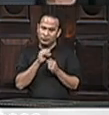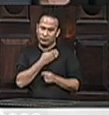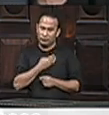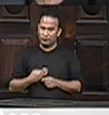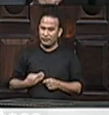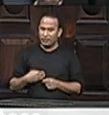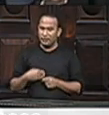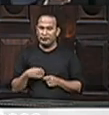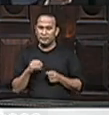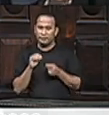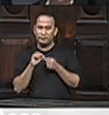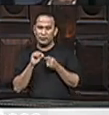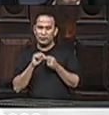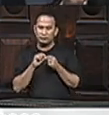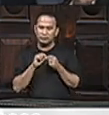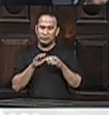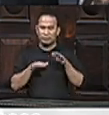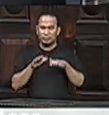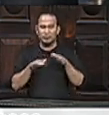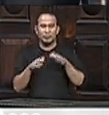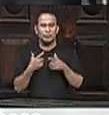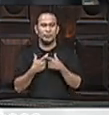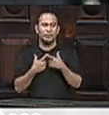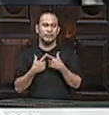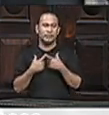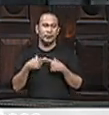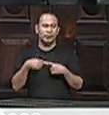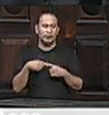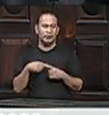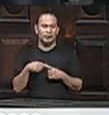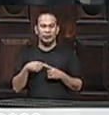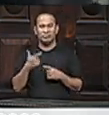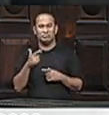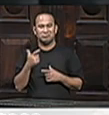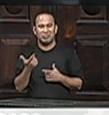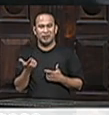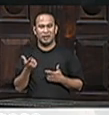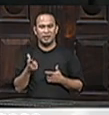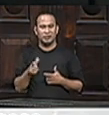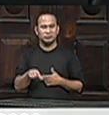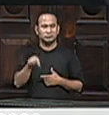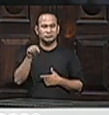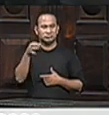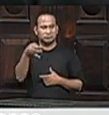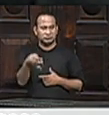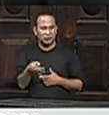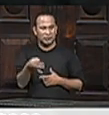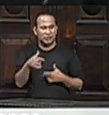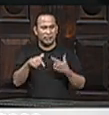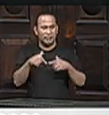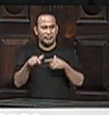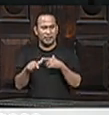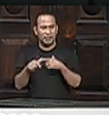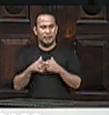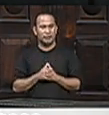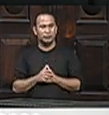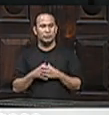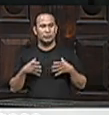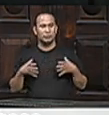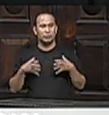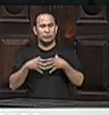assento ao Conselho, é mais democrático e essas entidades apontam os seus representantes. Acho que isso,